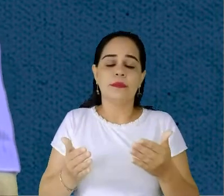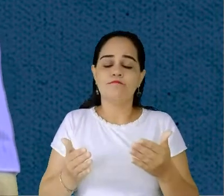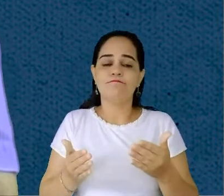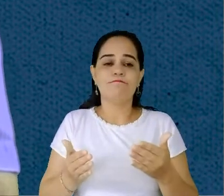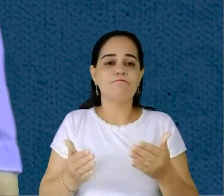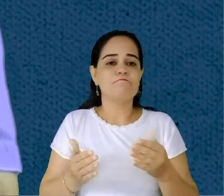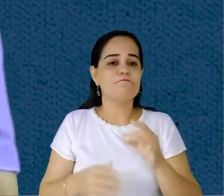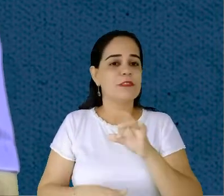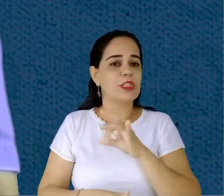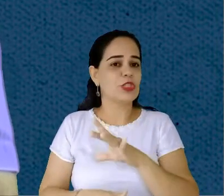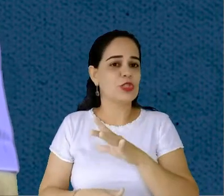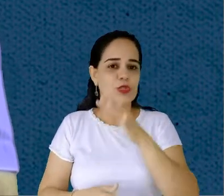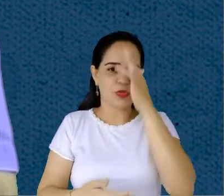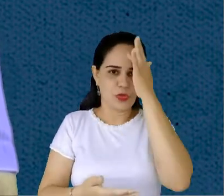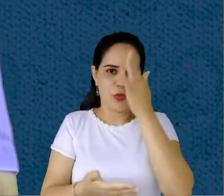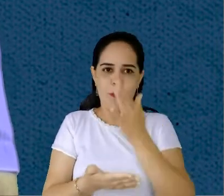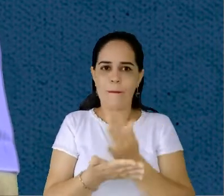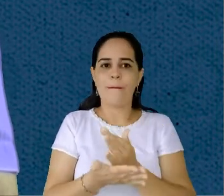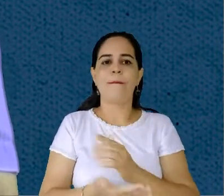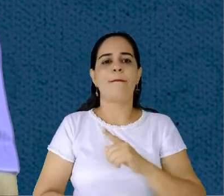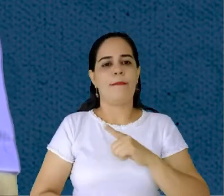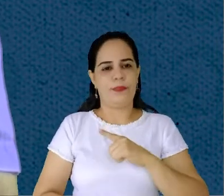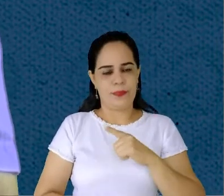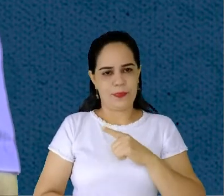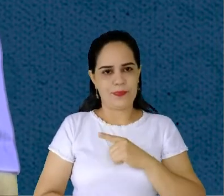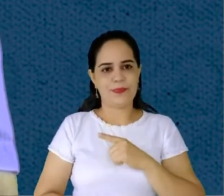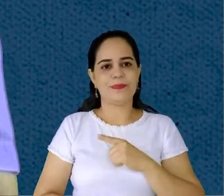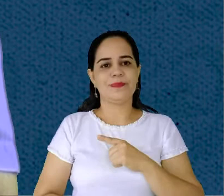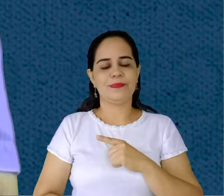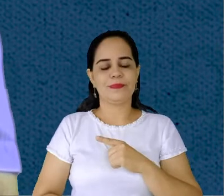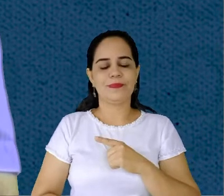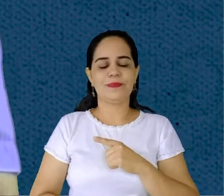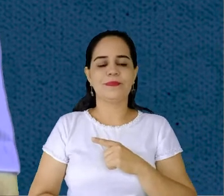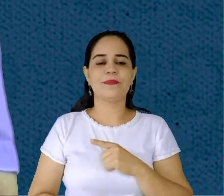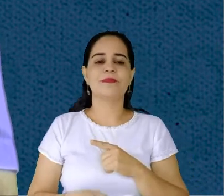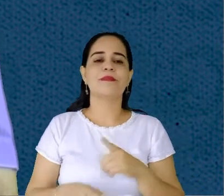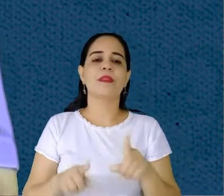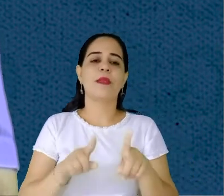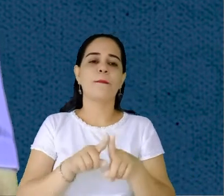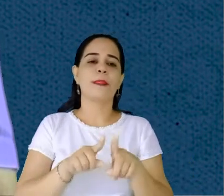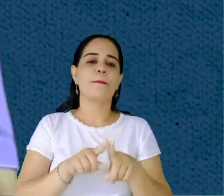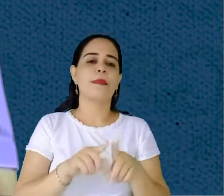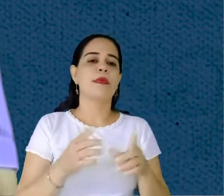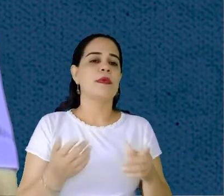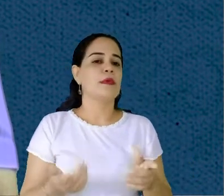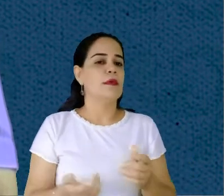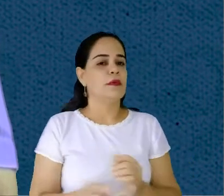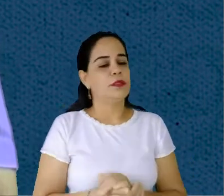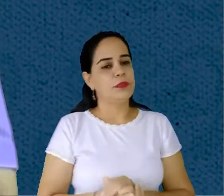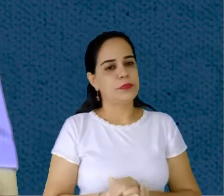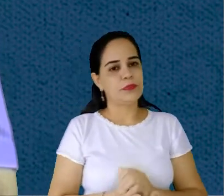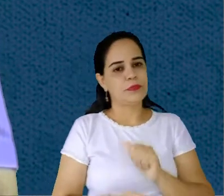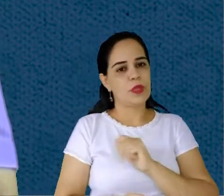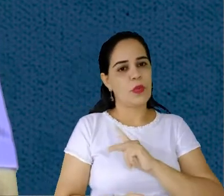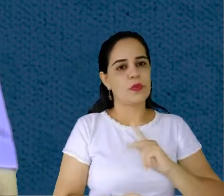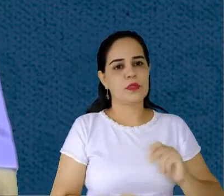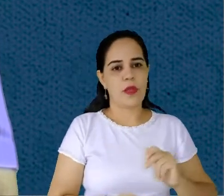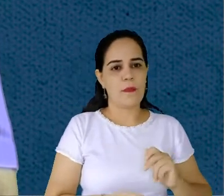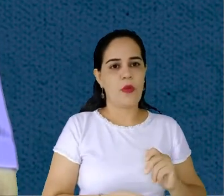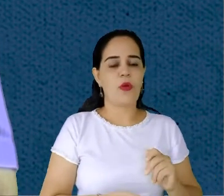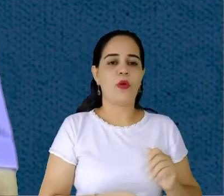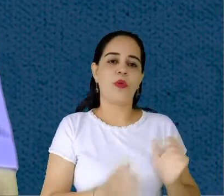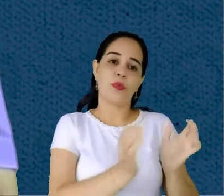pagãos era que eles realmente tivessem fé. Também os anciãos e